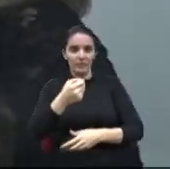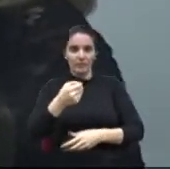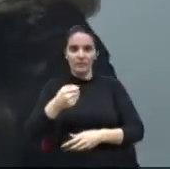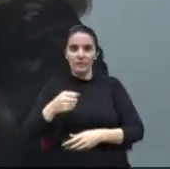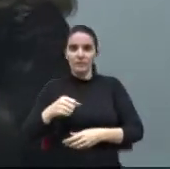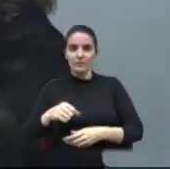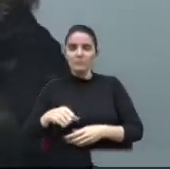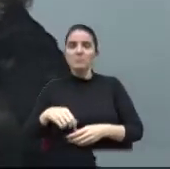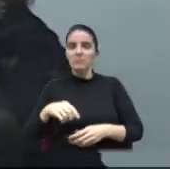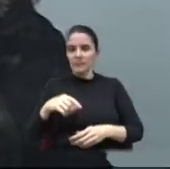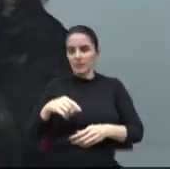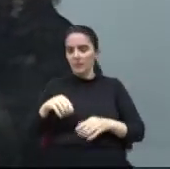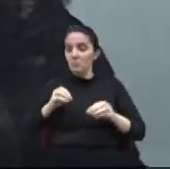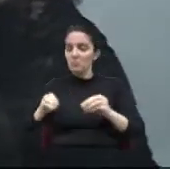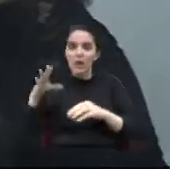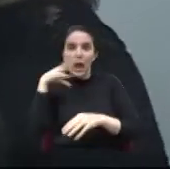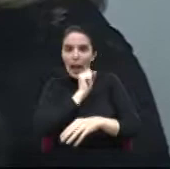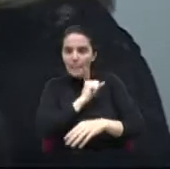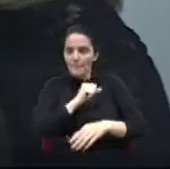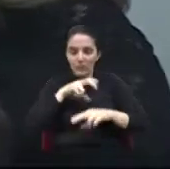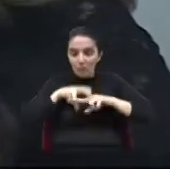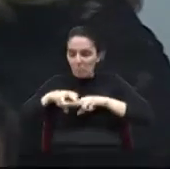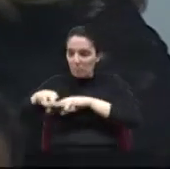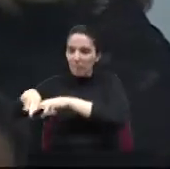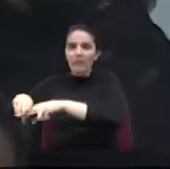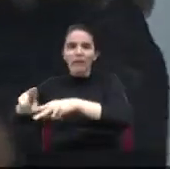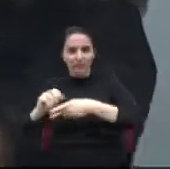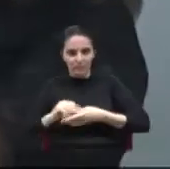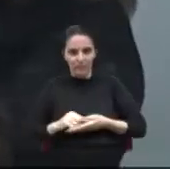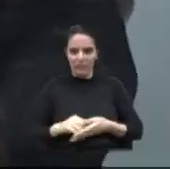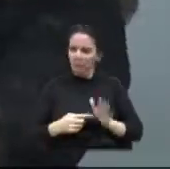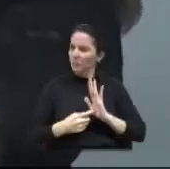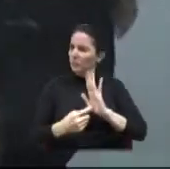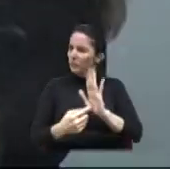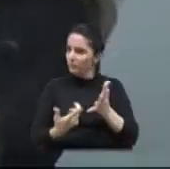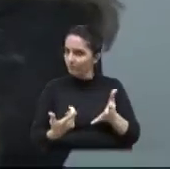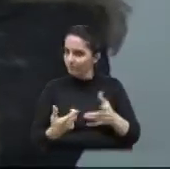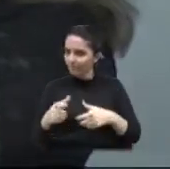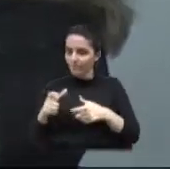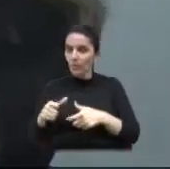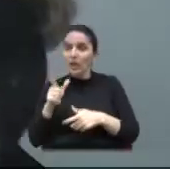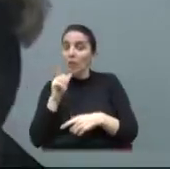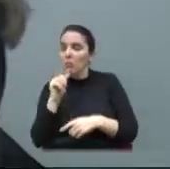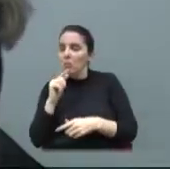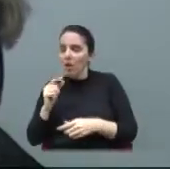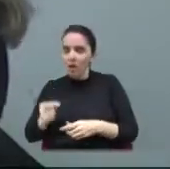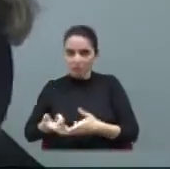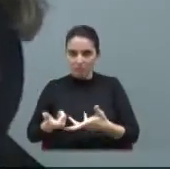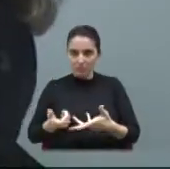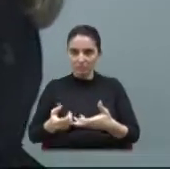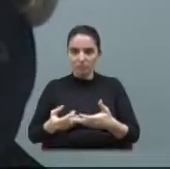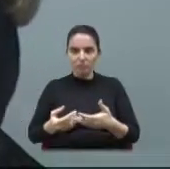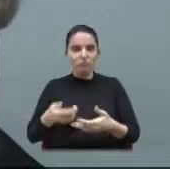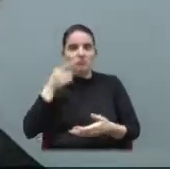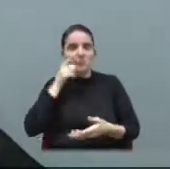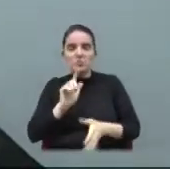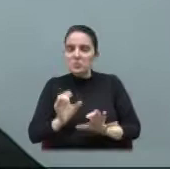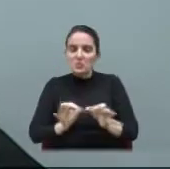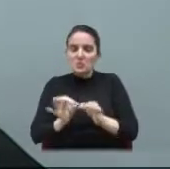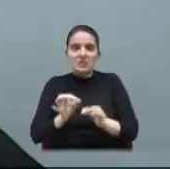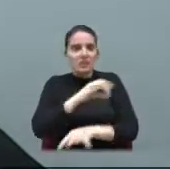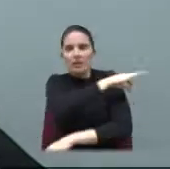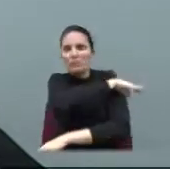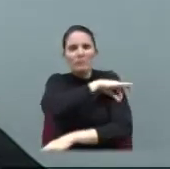lá. Por quê? Porque a imprensa chegou e o vereador chegou. Será que não consegue organizar? Não consegue organizar. Não, o prefeito